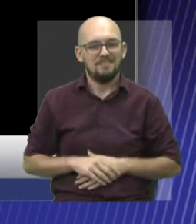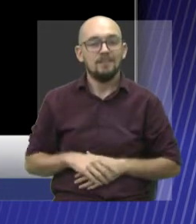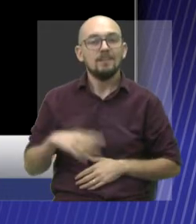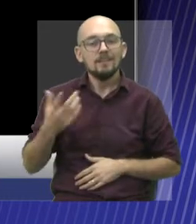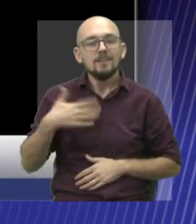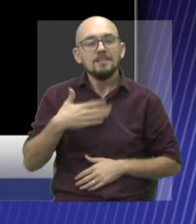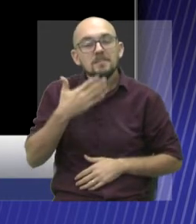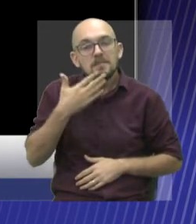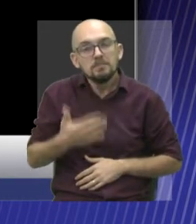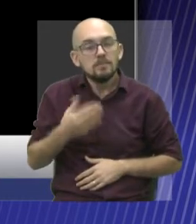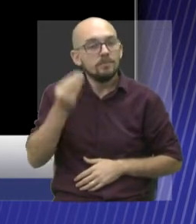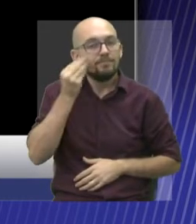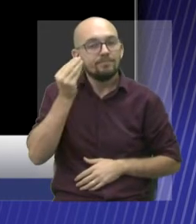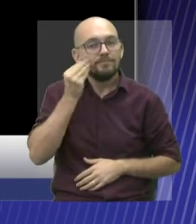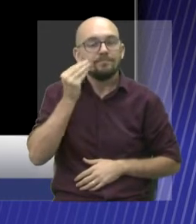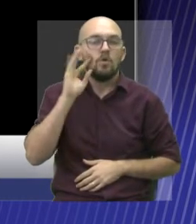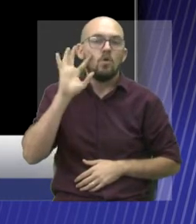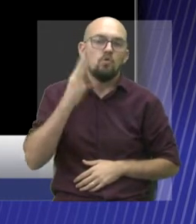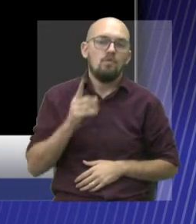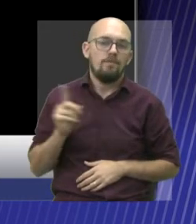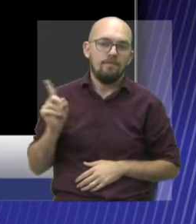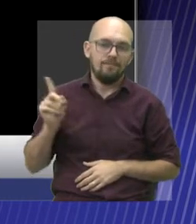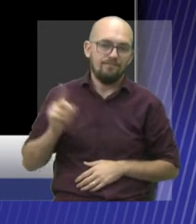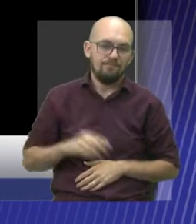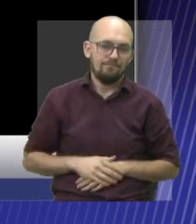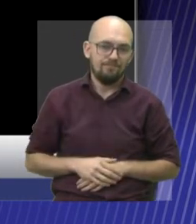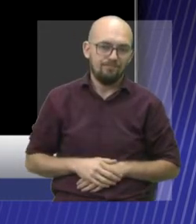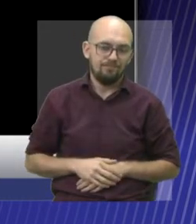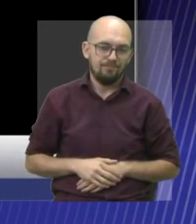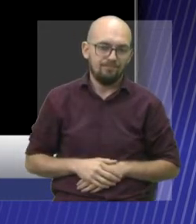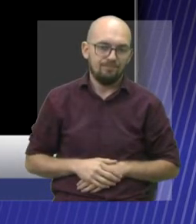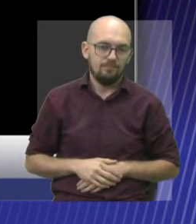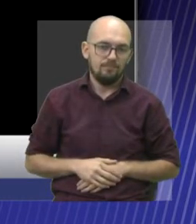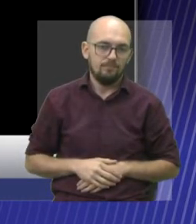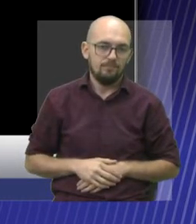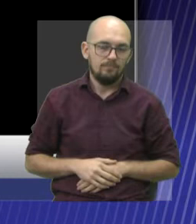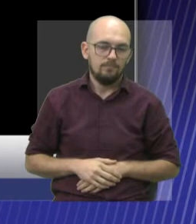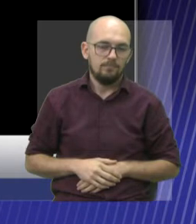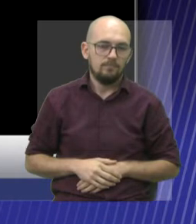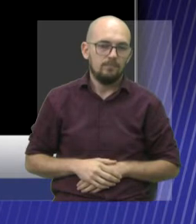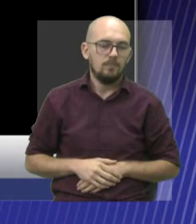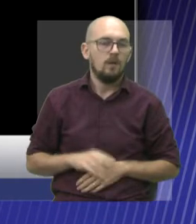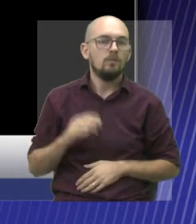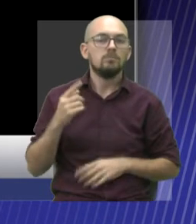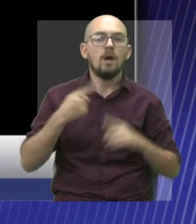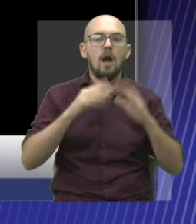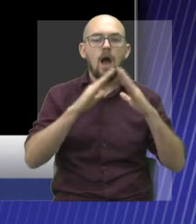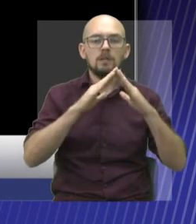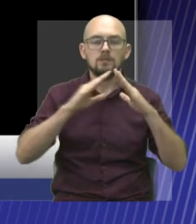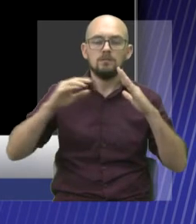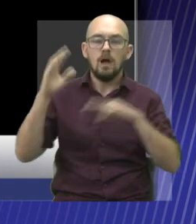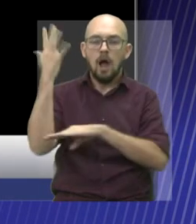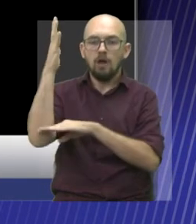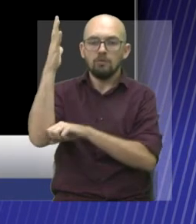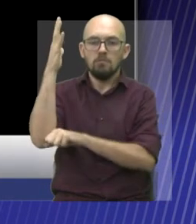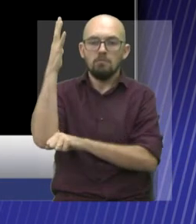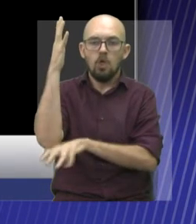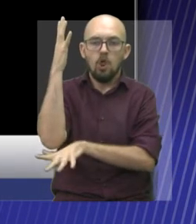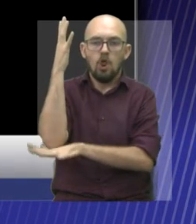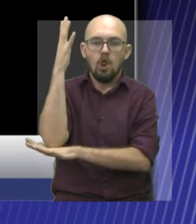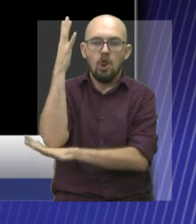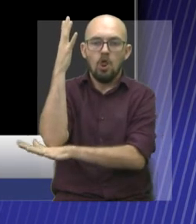para que tome uma solução, né, que está arrebentando a casa da mulher, a árvore está ali,